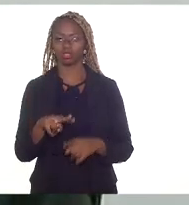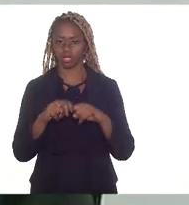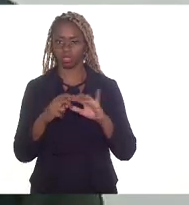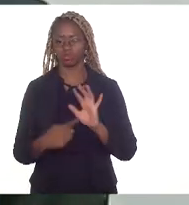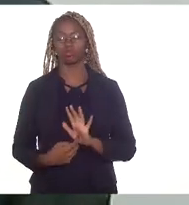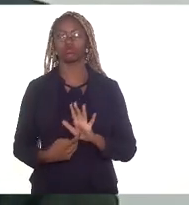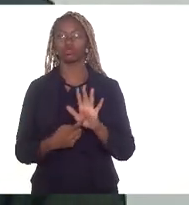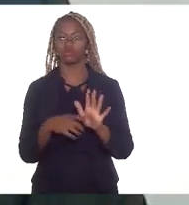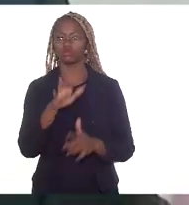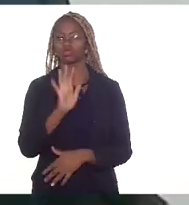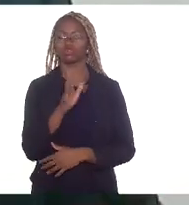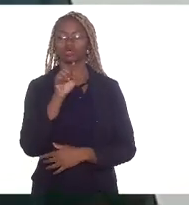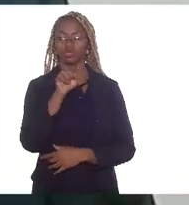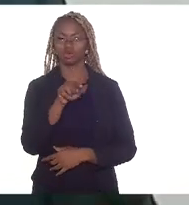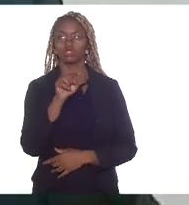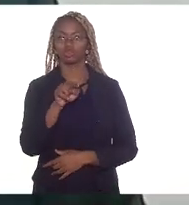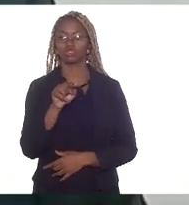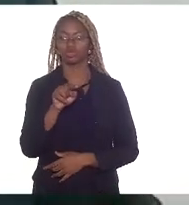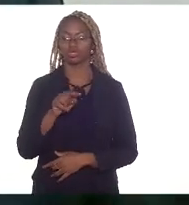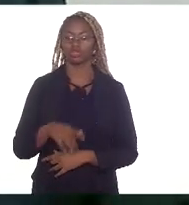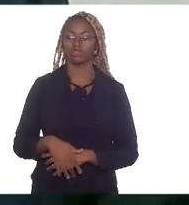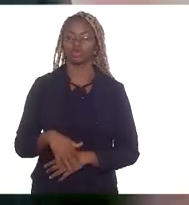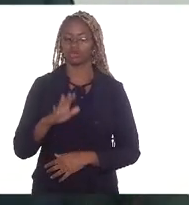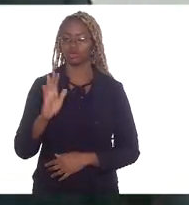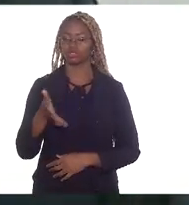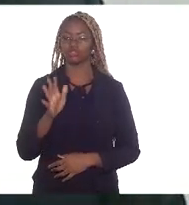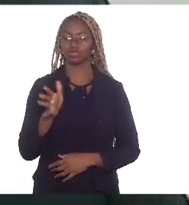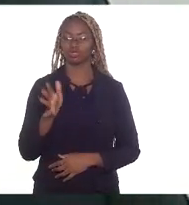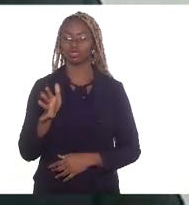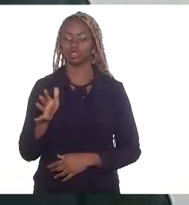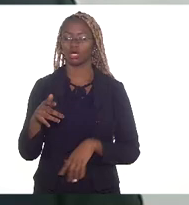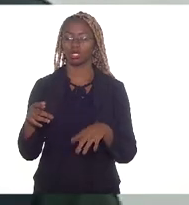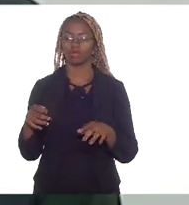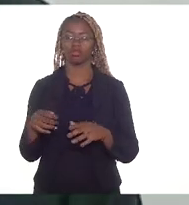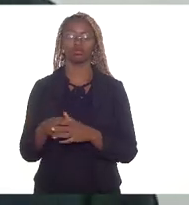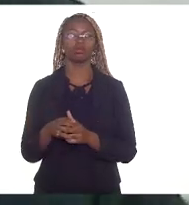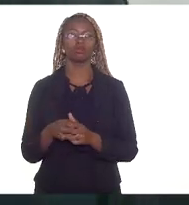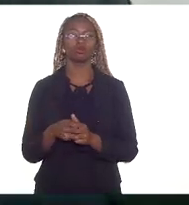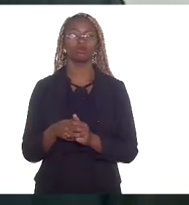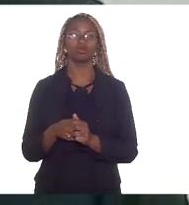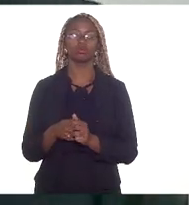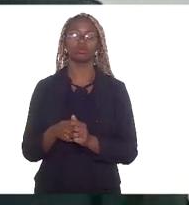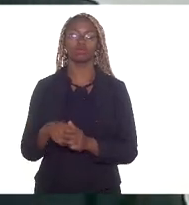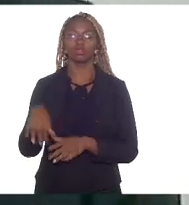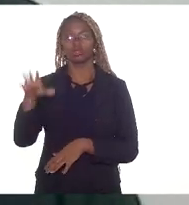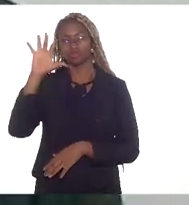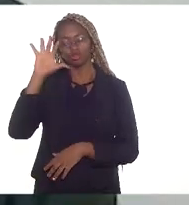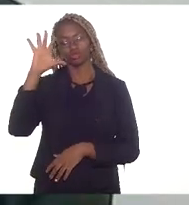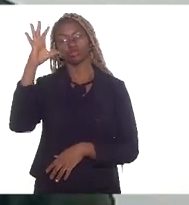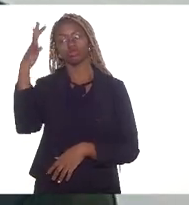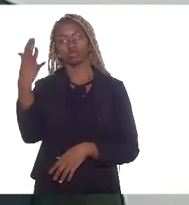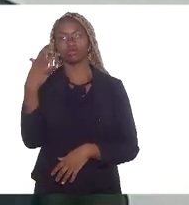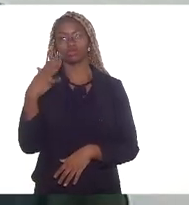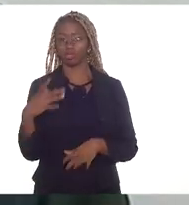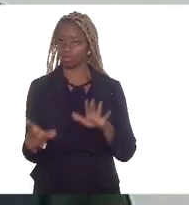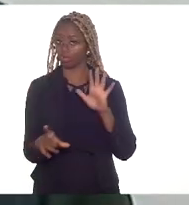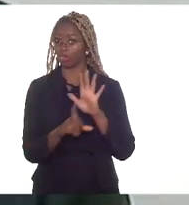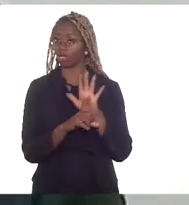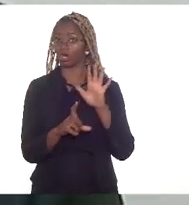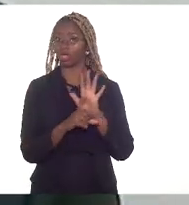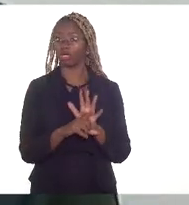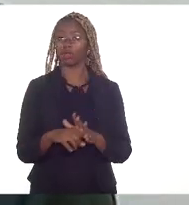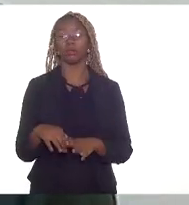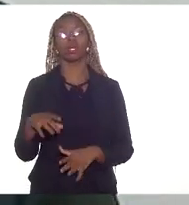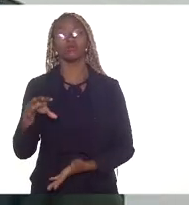aqui, parte, cota parte já, por determinação legal para a capital e para os municípios, e nesse aspecto eu